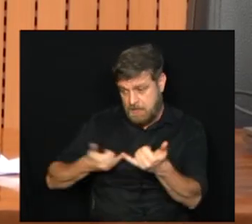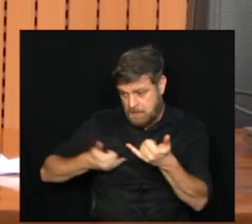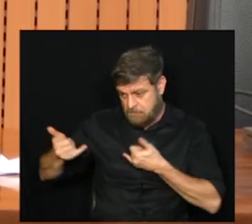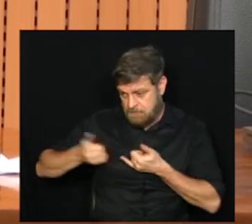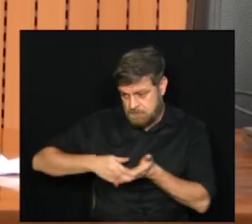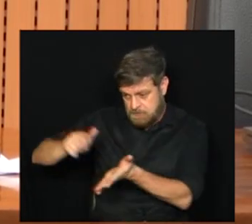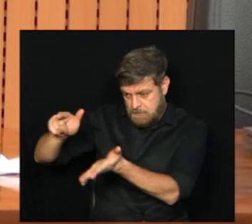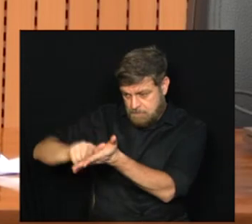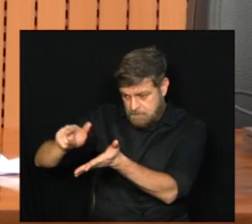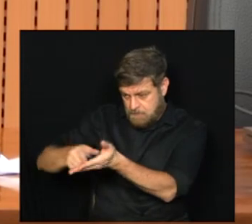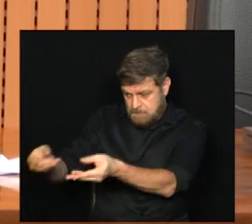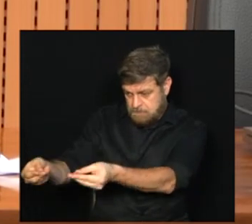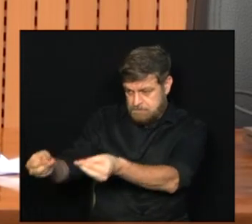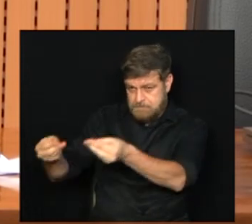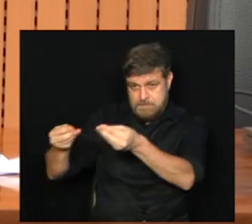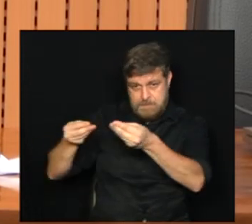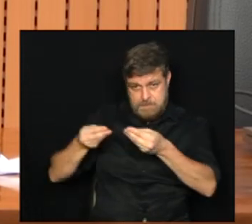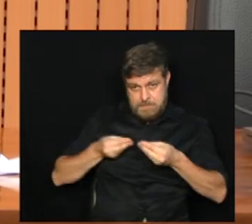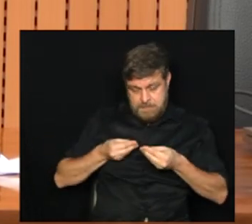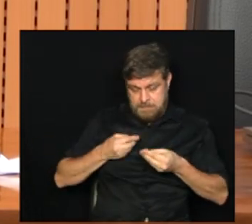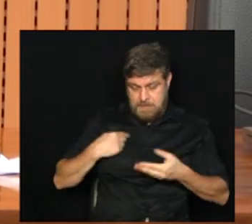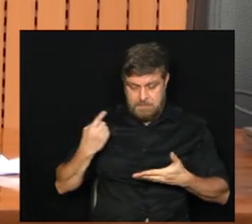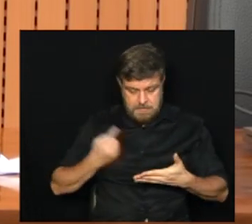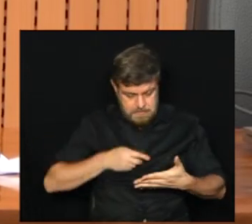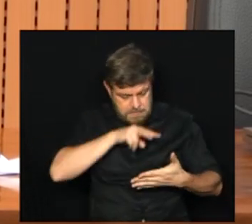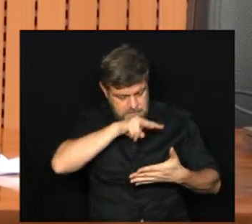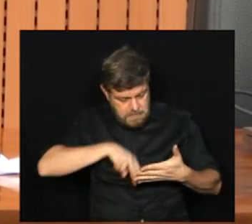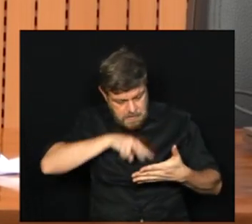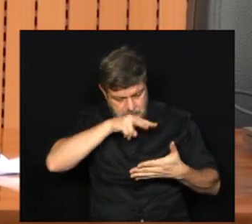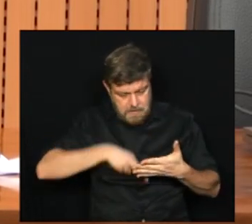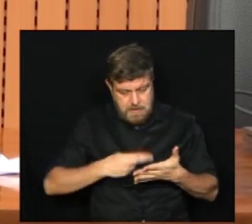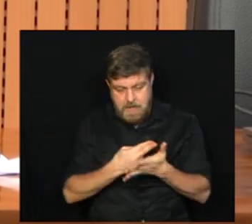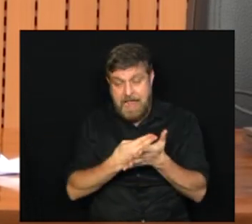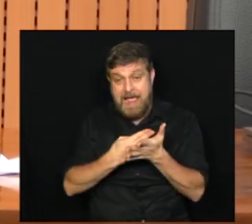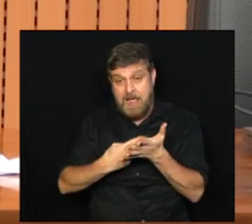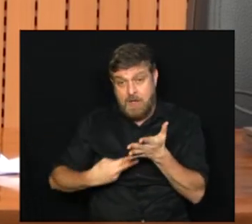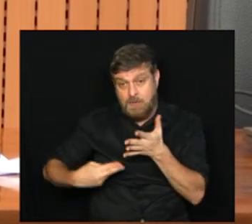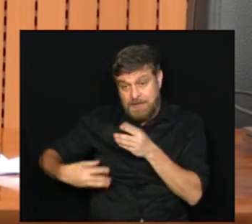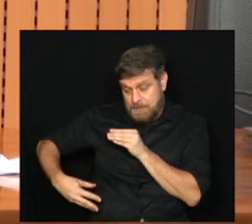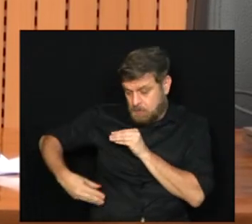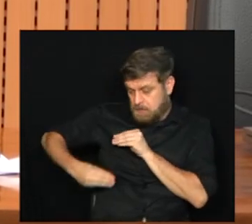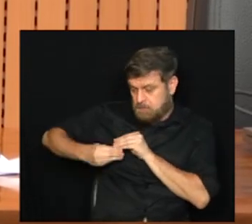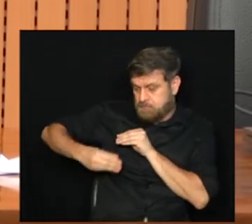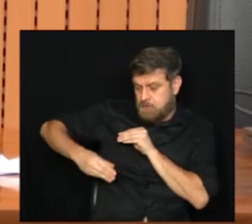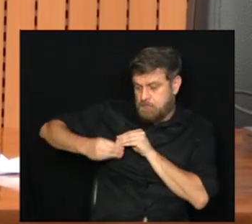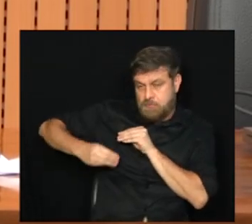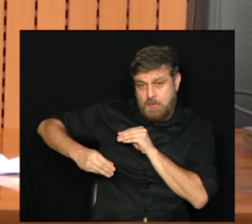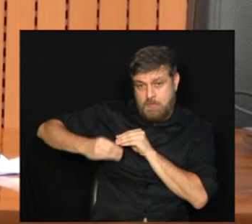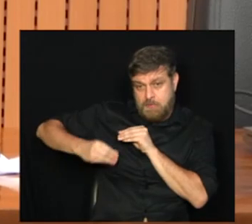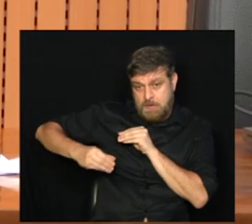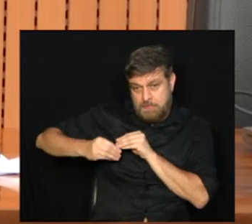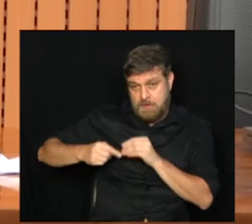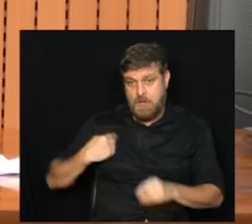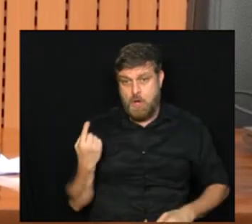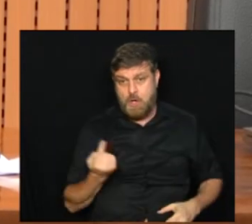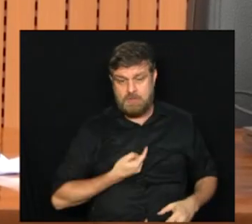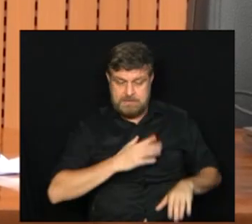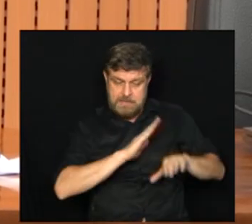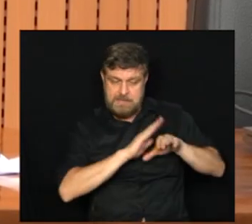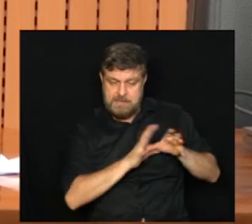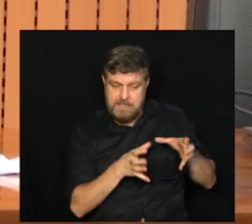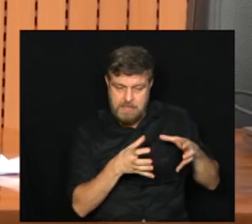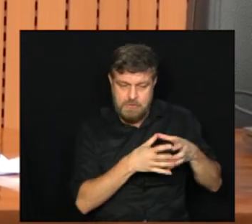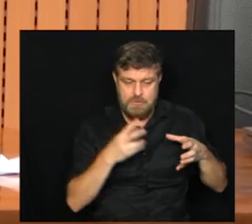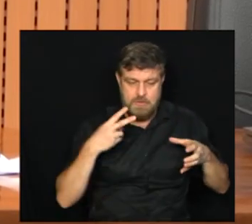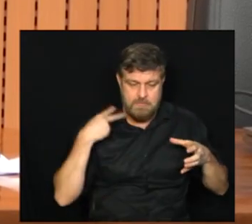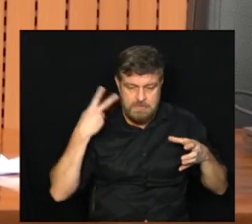informações que tiverem sistematizadas para que nós possamos colocar no relatório da comissão, relativas